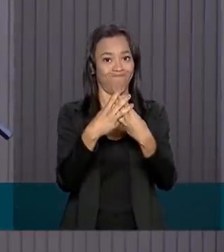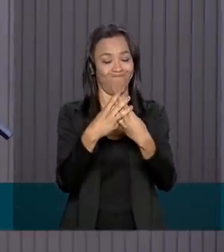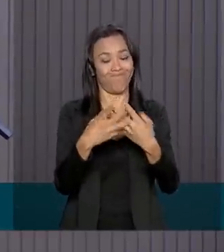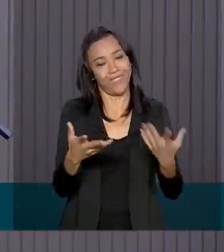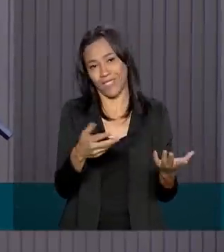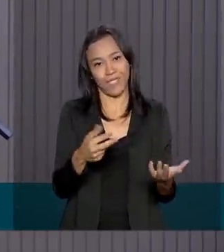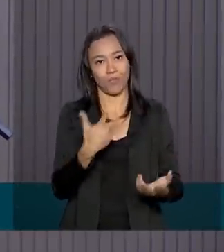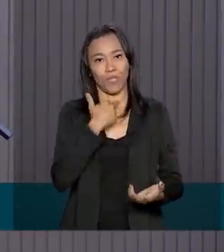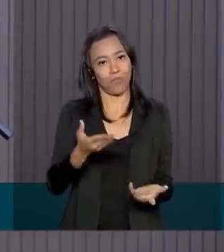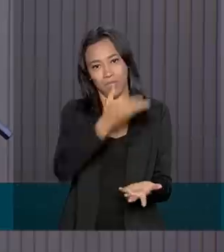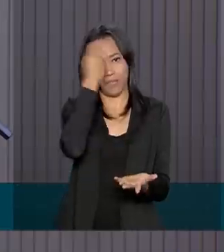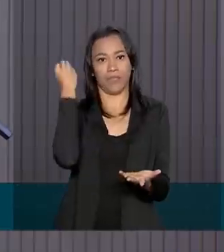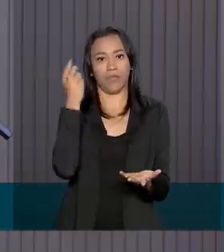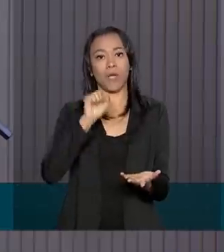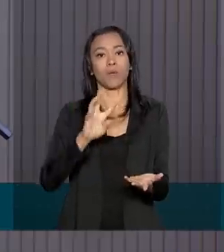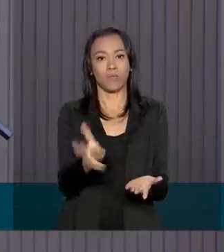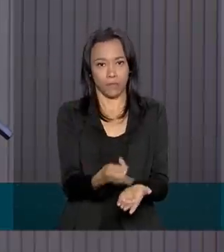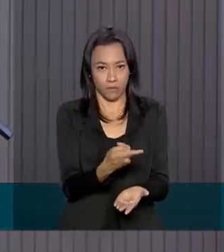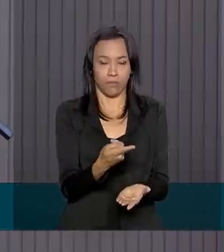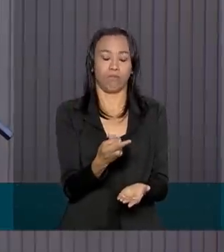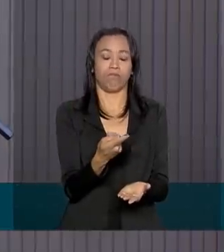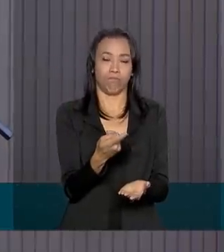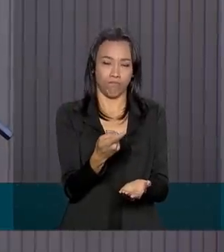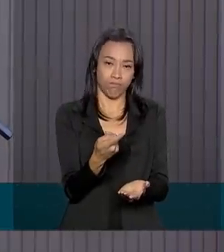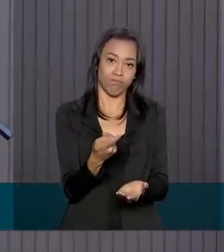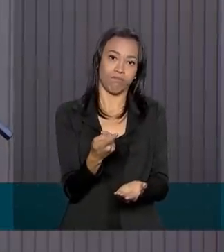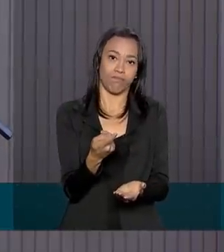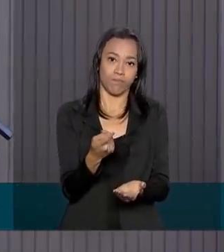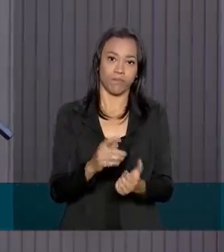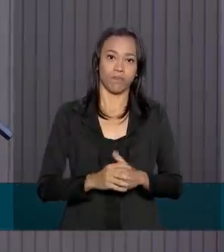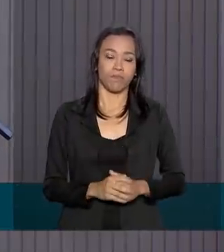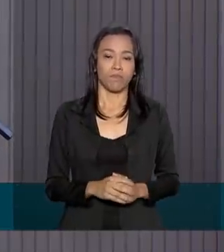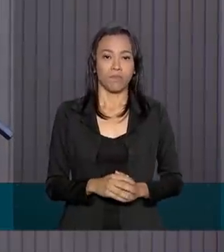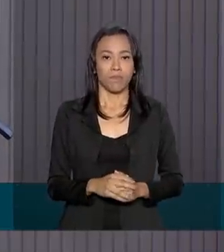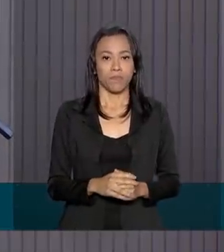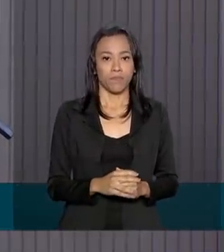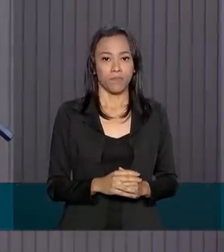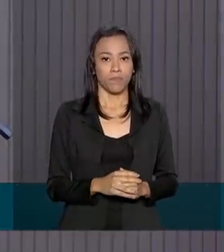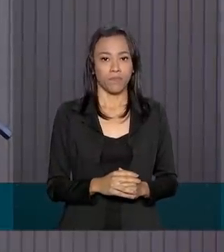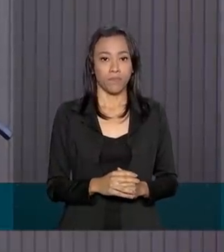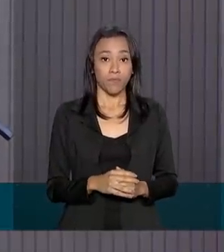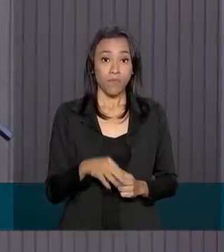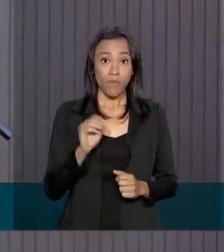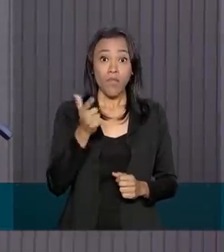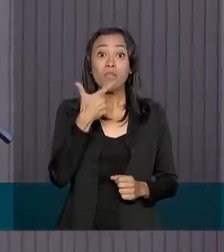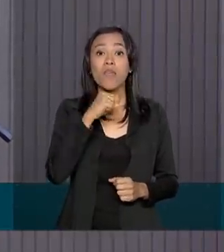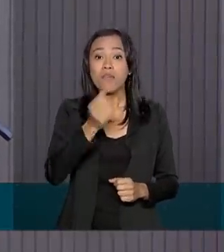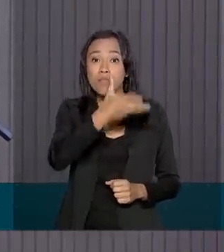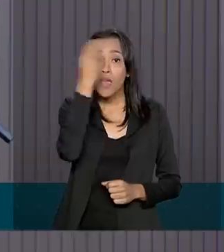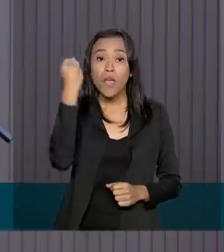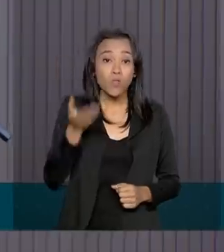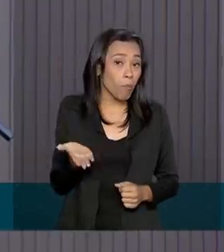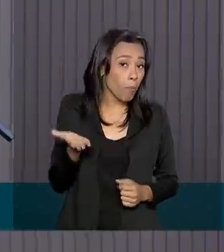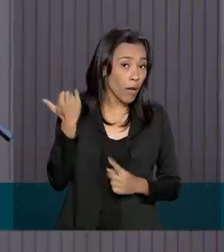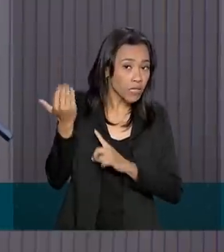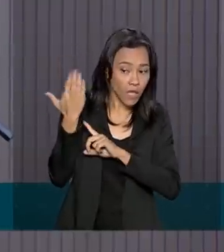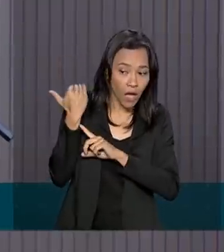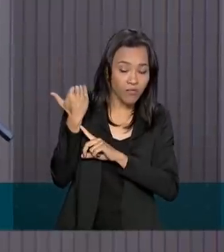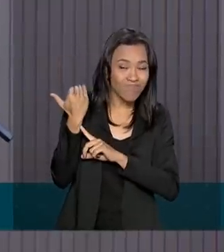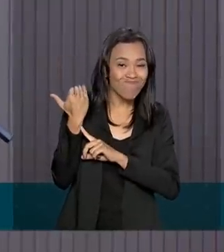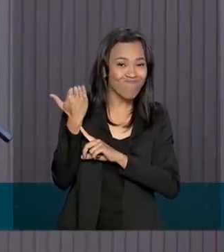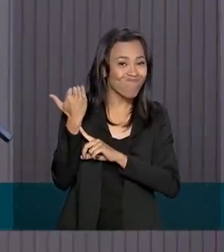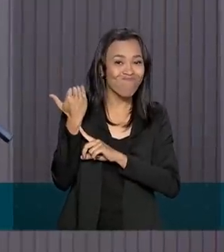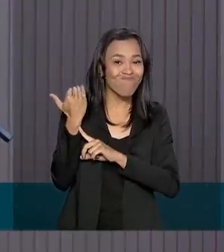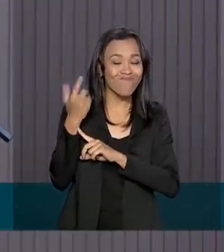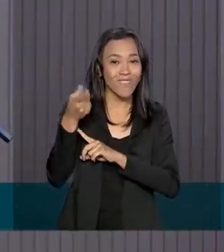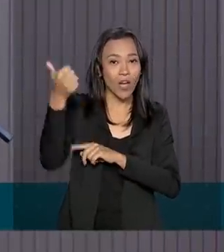esquecer. E é minha essa frase: quem esquece seu passado está condenado a não